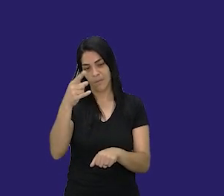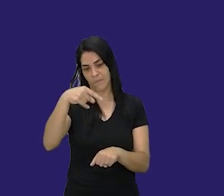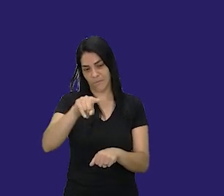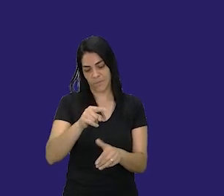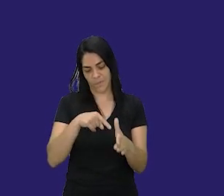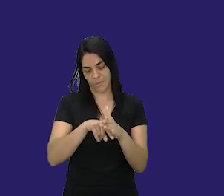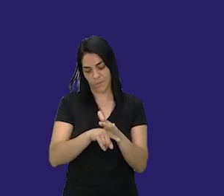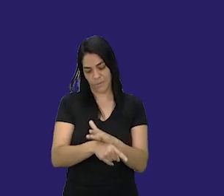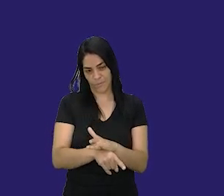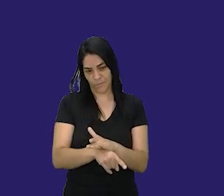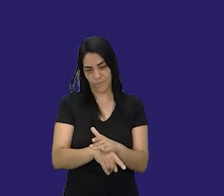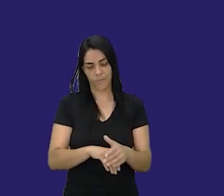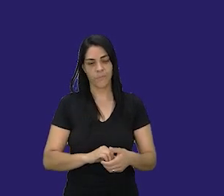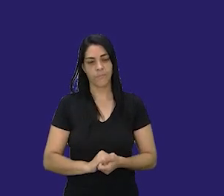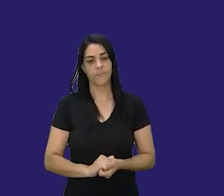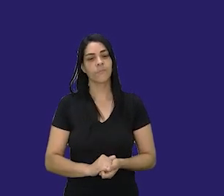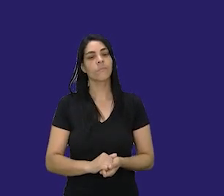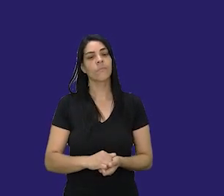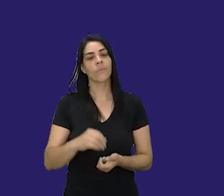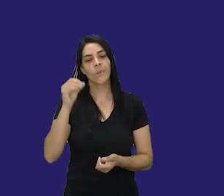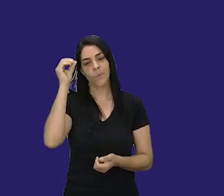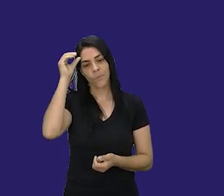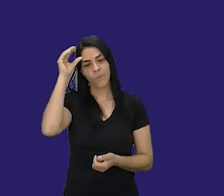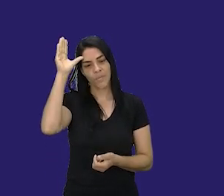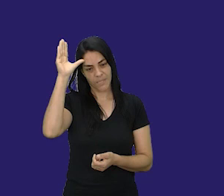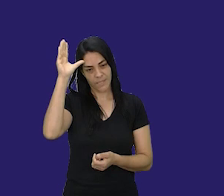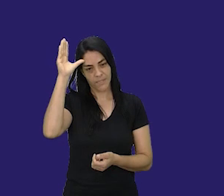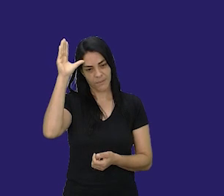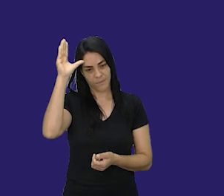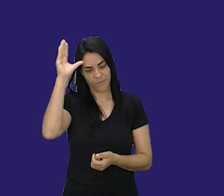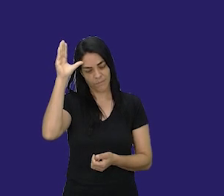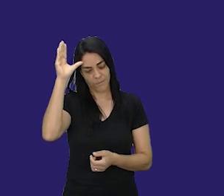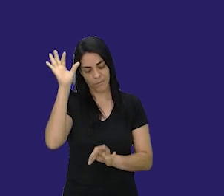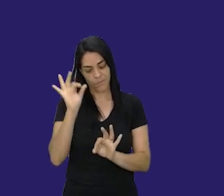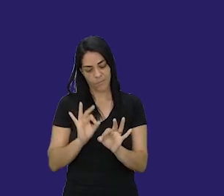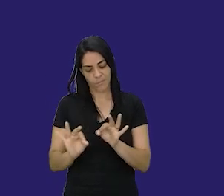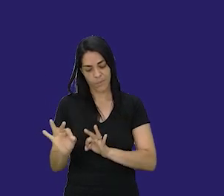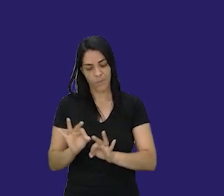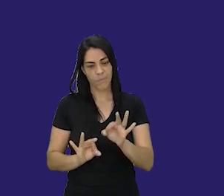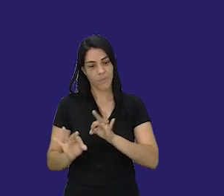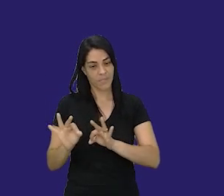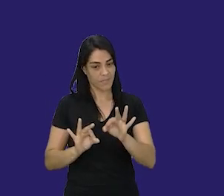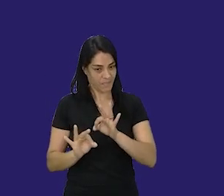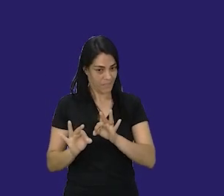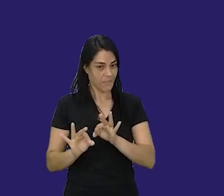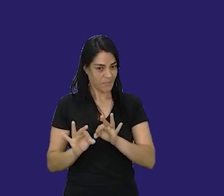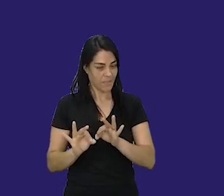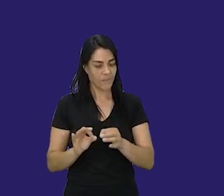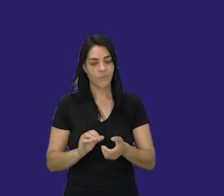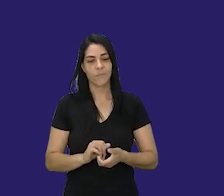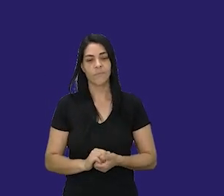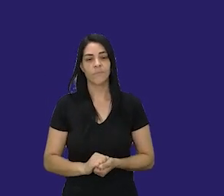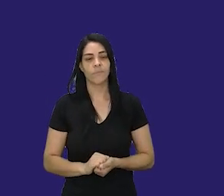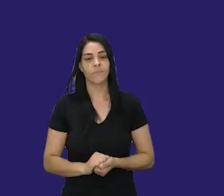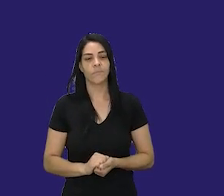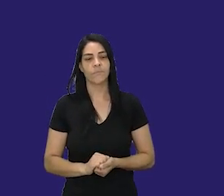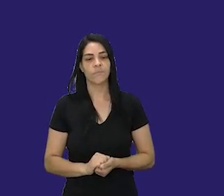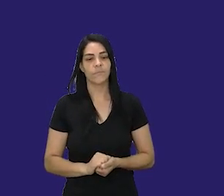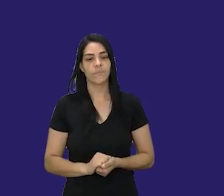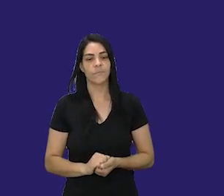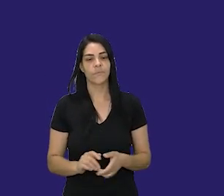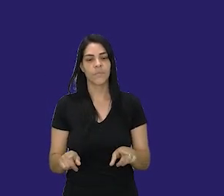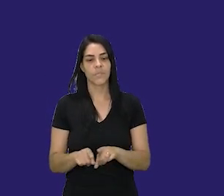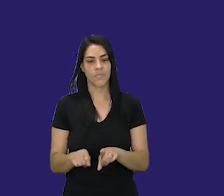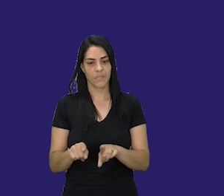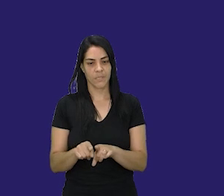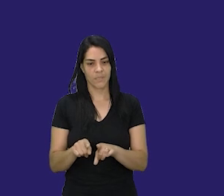né, os conhecimentos para um bom planejamento e, no nosso caso aqui agora, encerramento